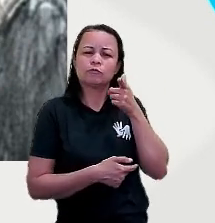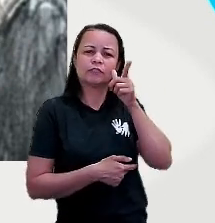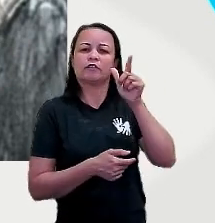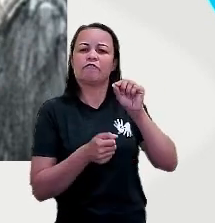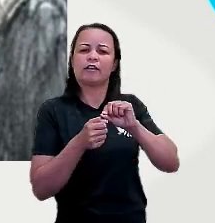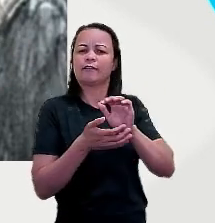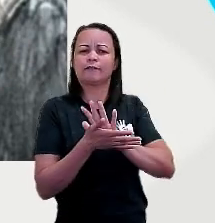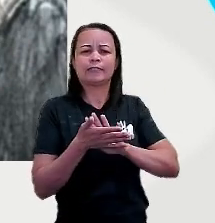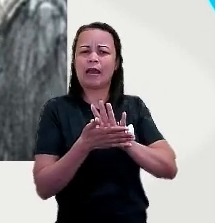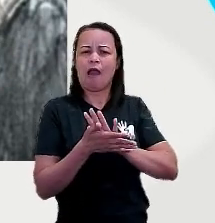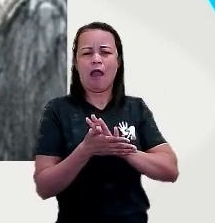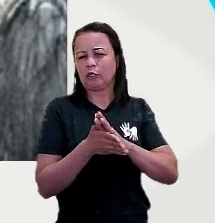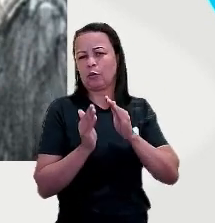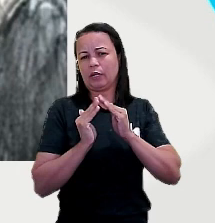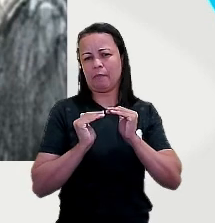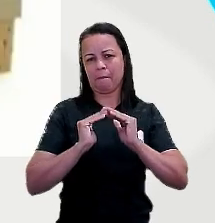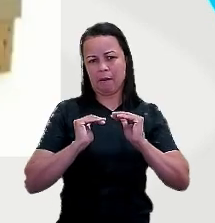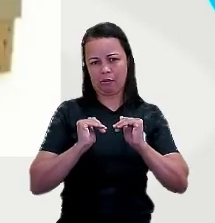pedem.